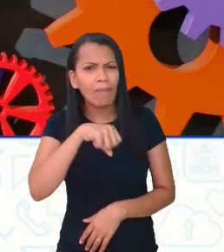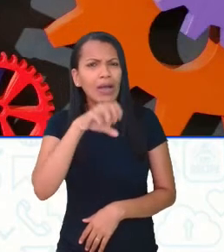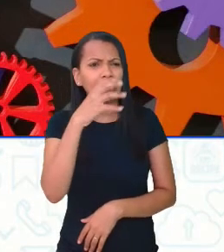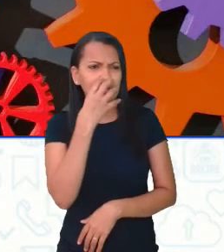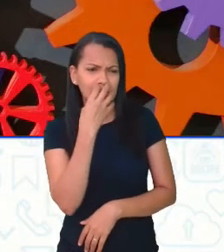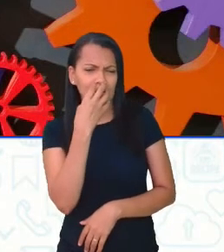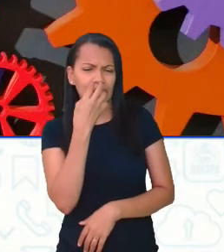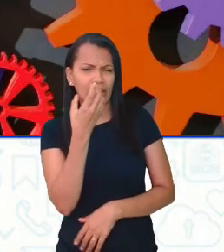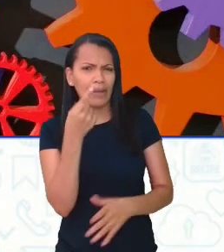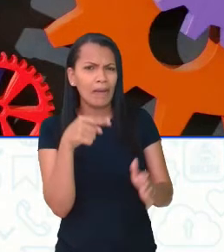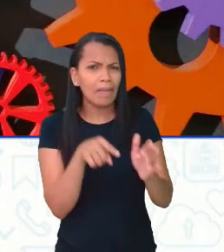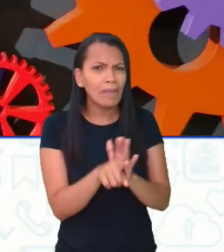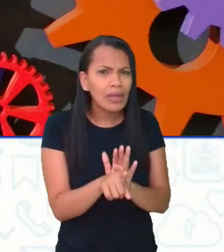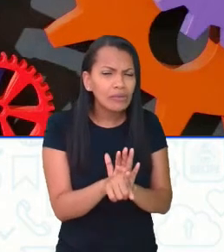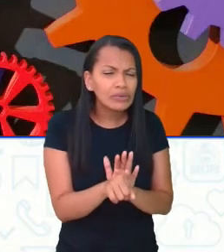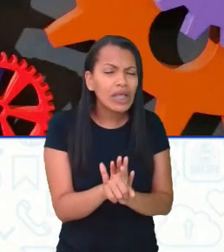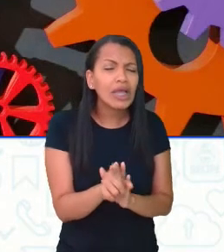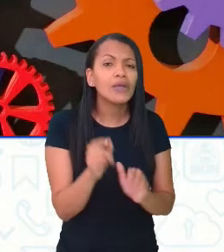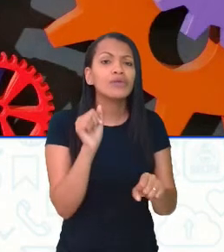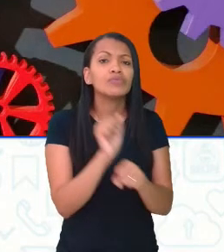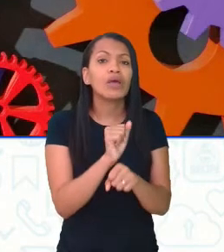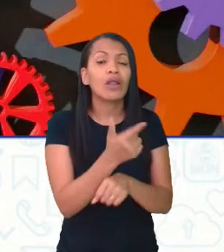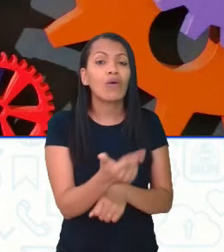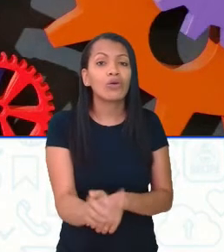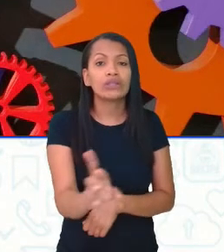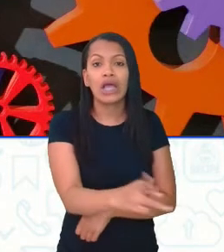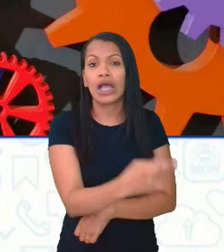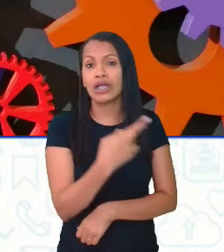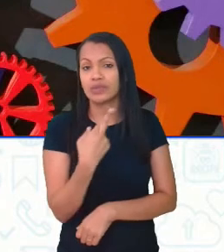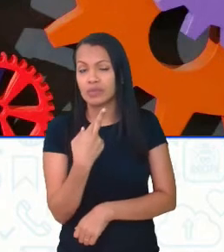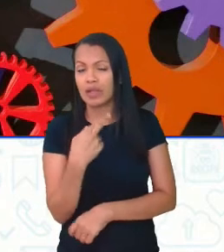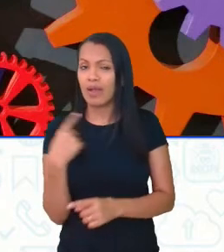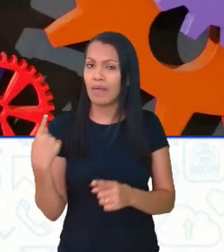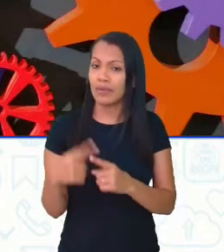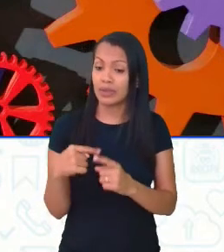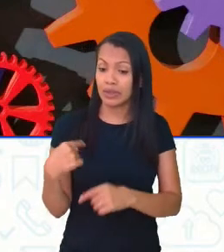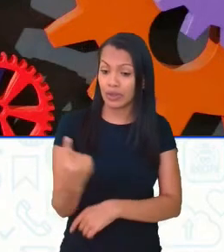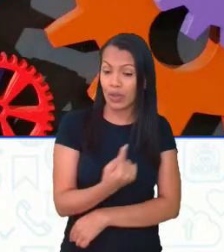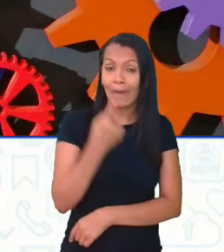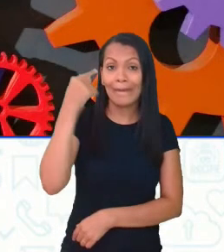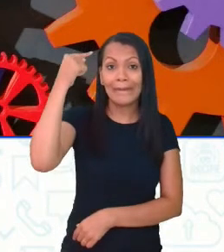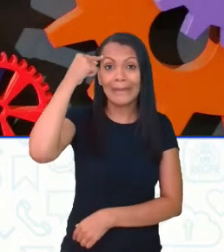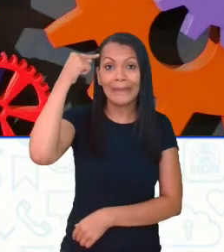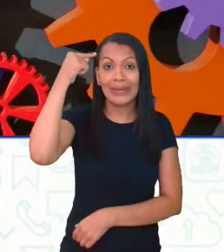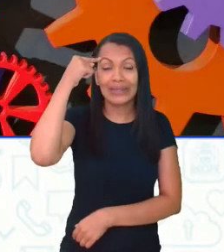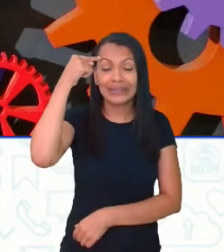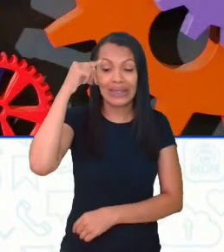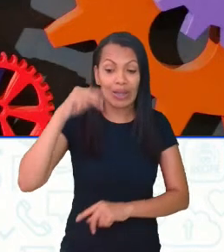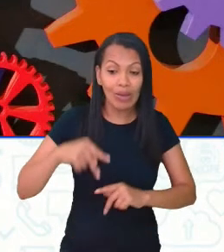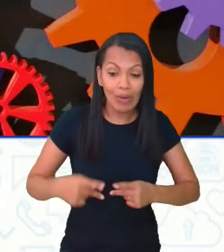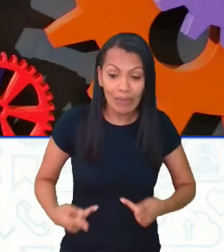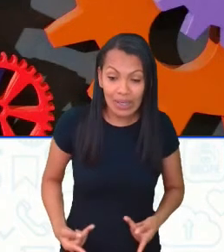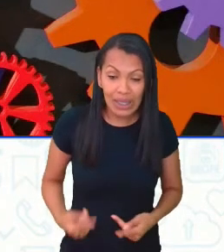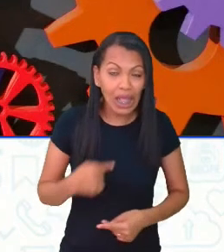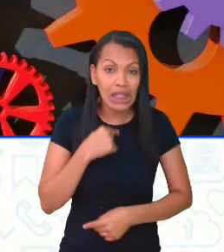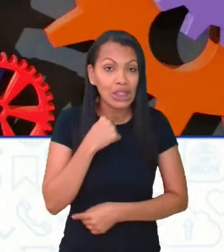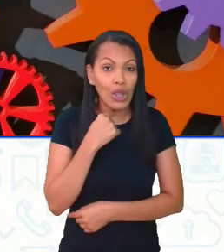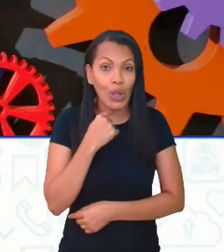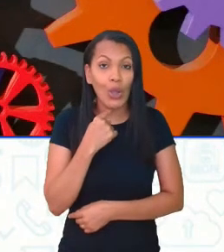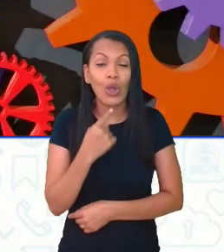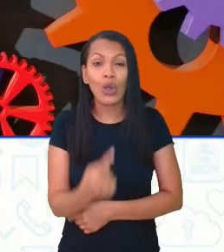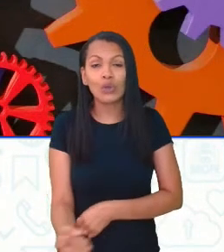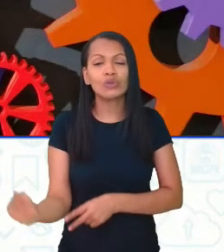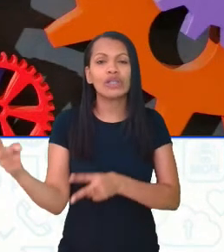uma língua não humana, porque a gente pensa de forma humana. Então a gente não consegue,